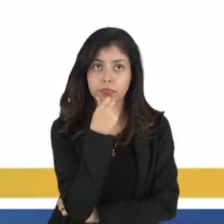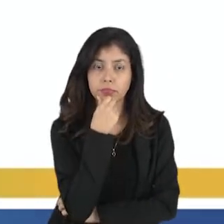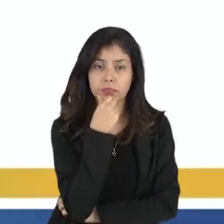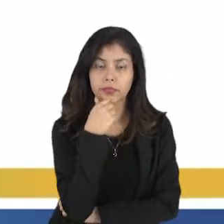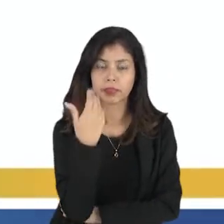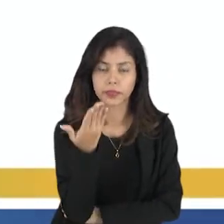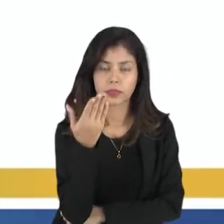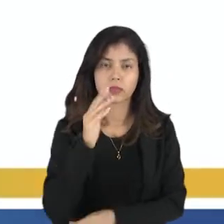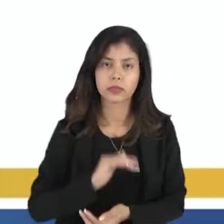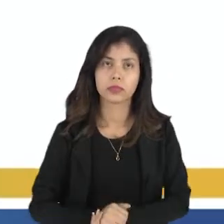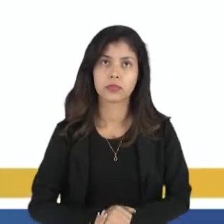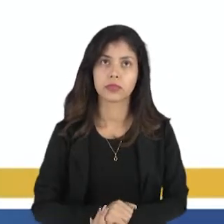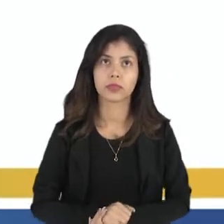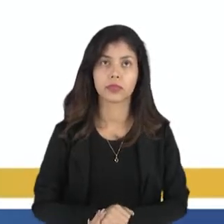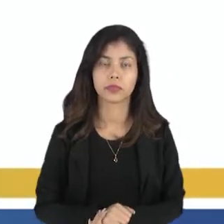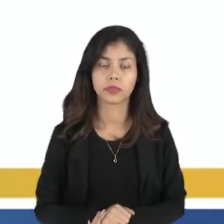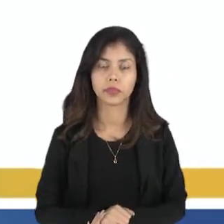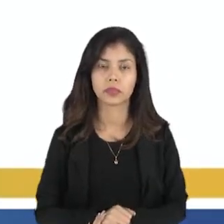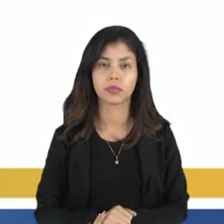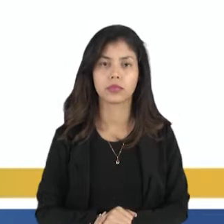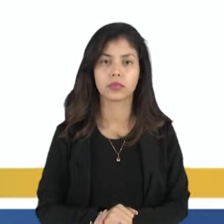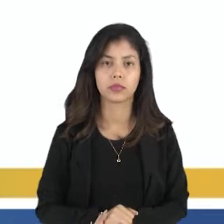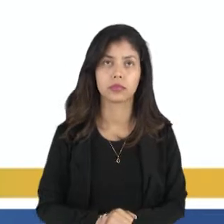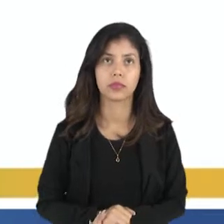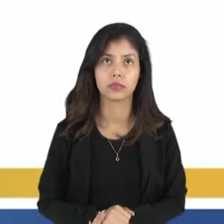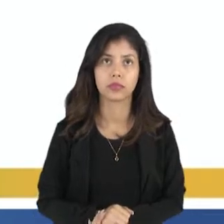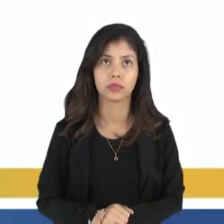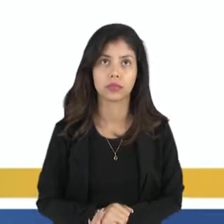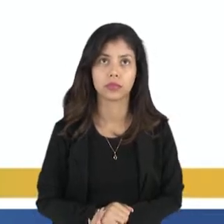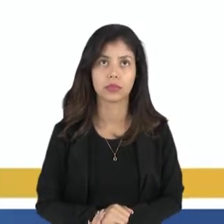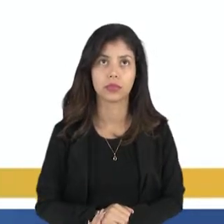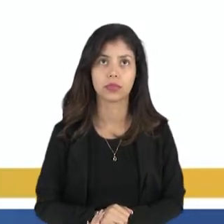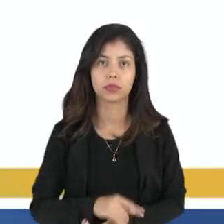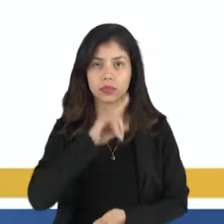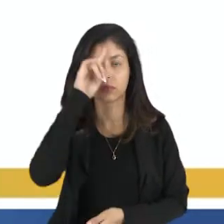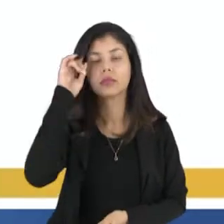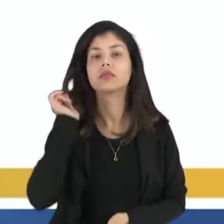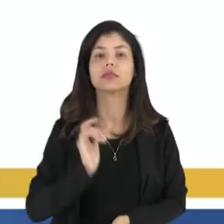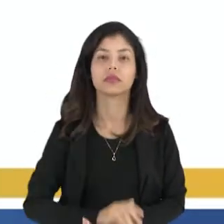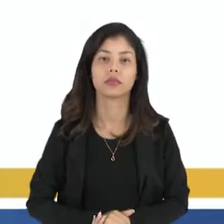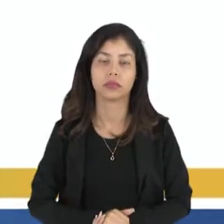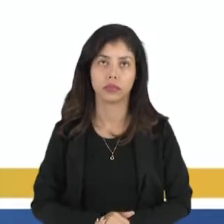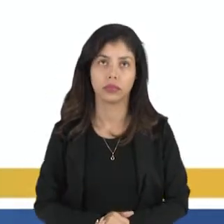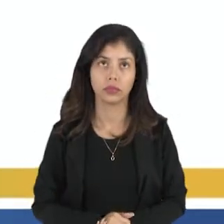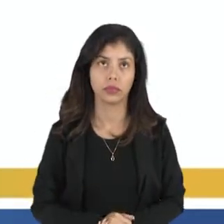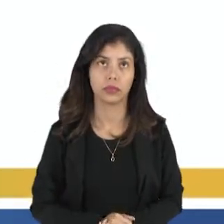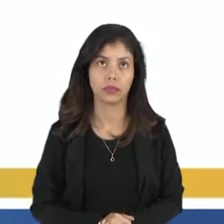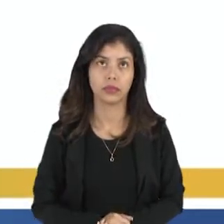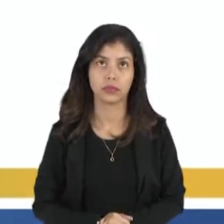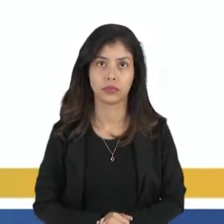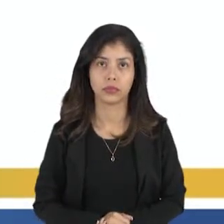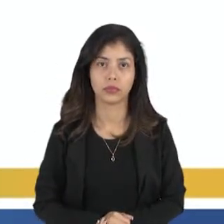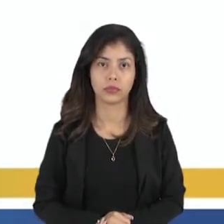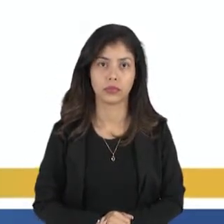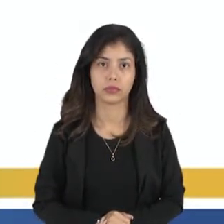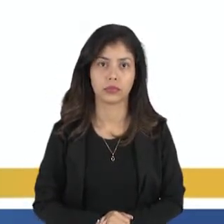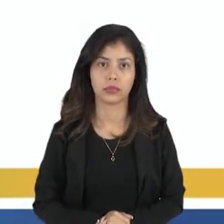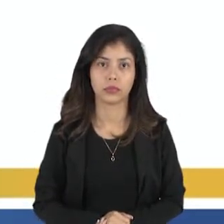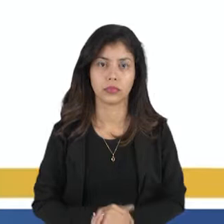dizem assim: "It's only now that we've chopped down all the trees that we can see the damage we've